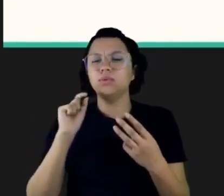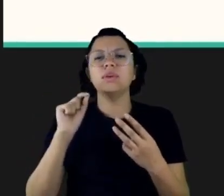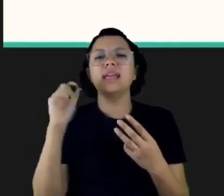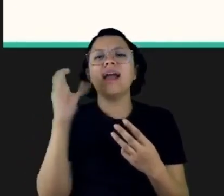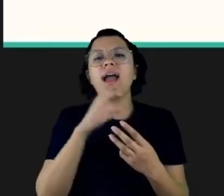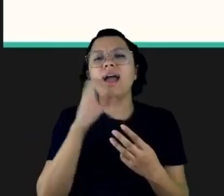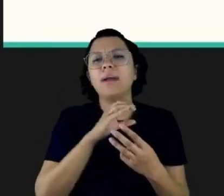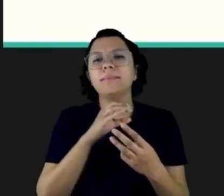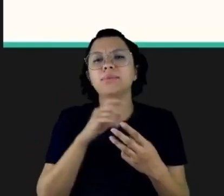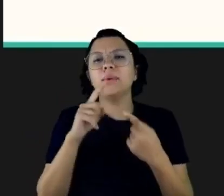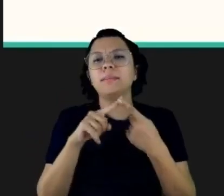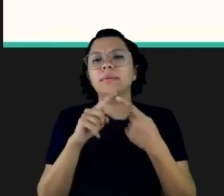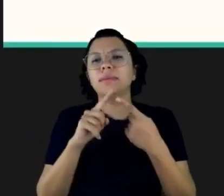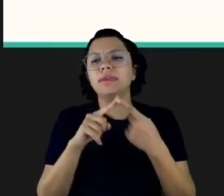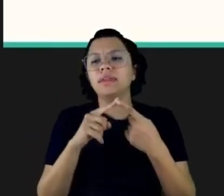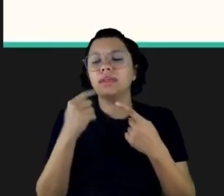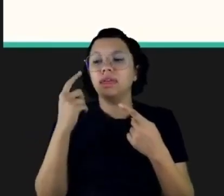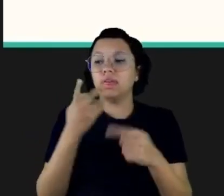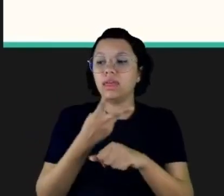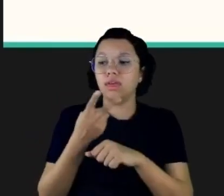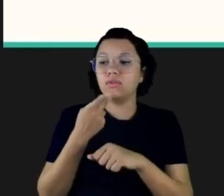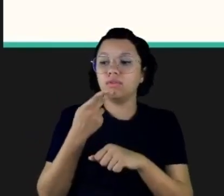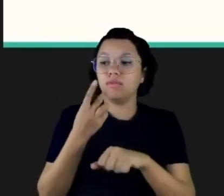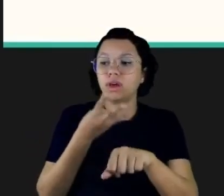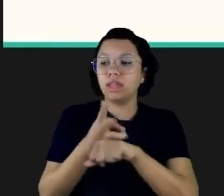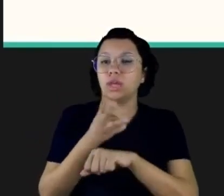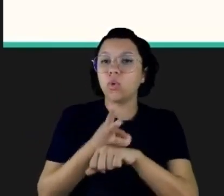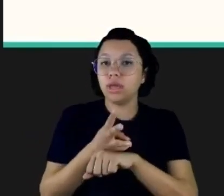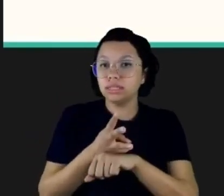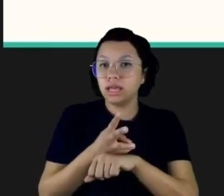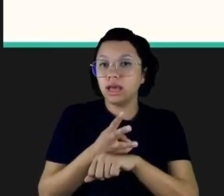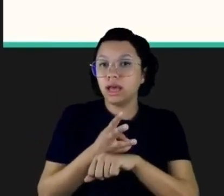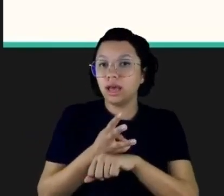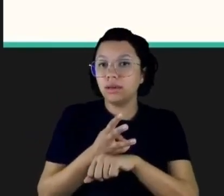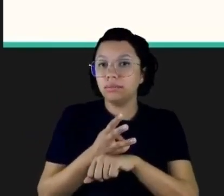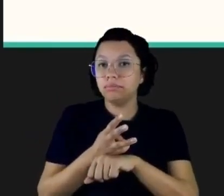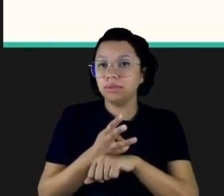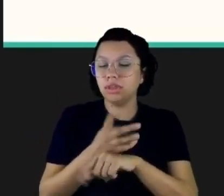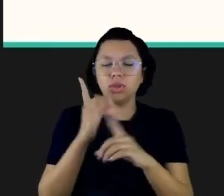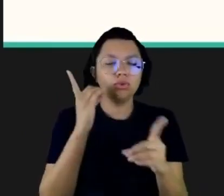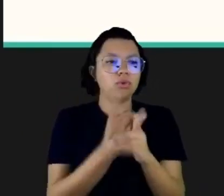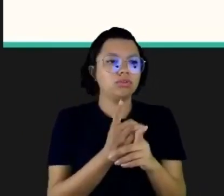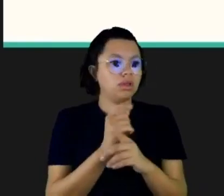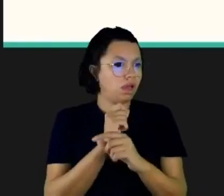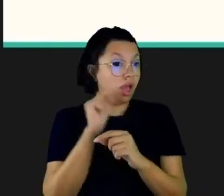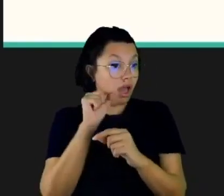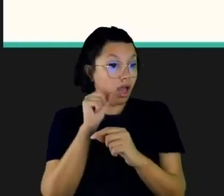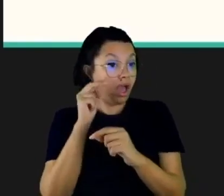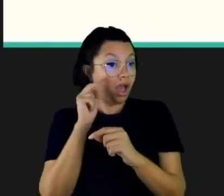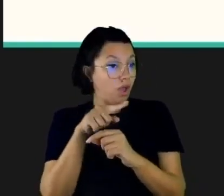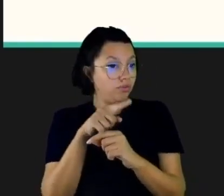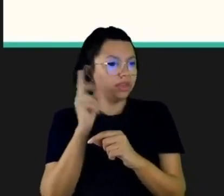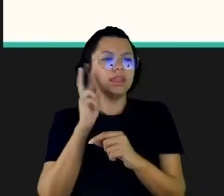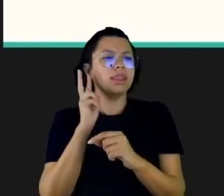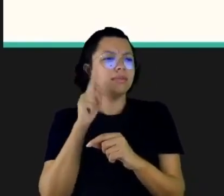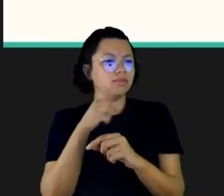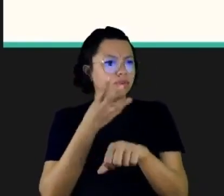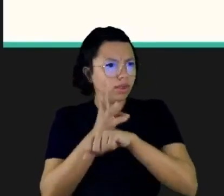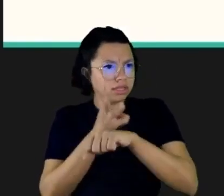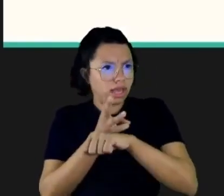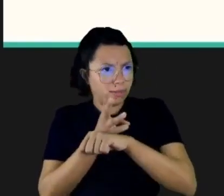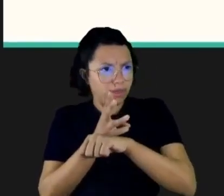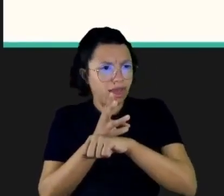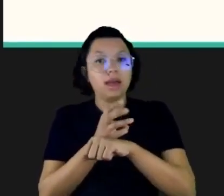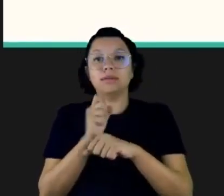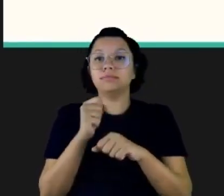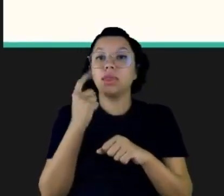olhei ali, vi você é a Mariana. Imediatamente eu reconheci por causa da foto do WhatsApp que eu vi nela. Eu olho esse